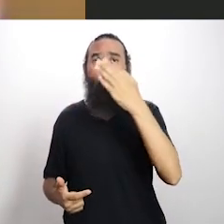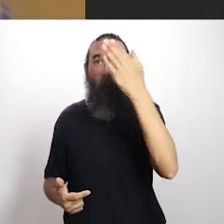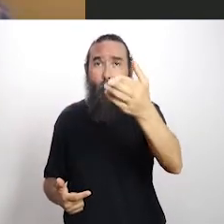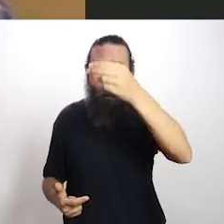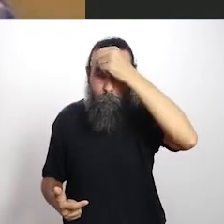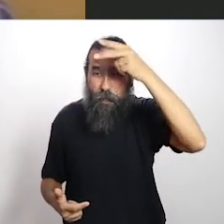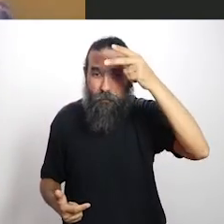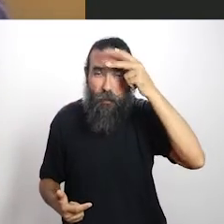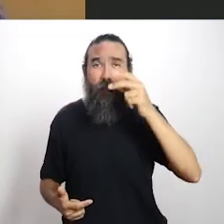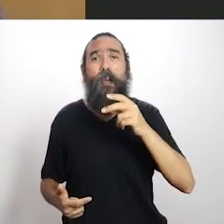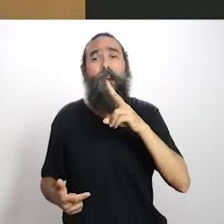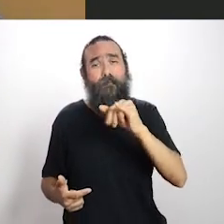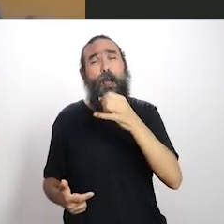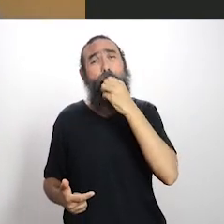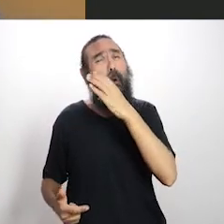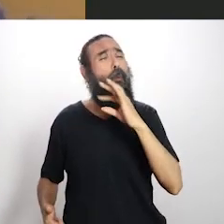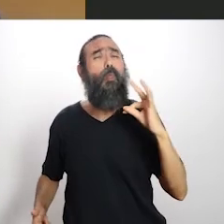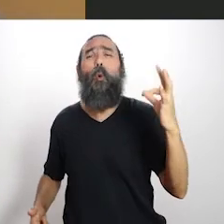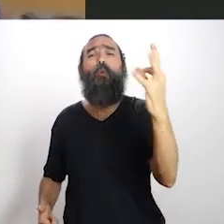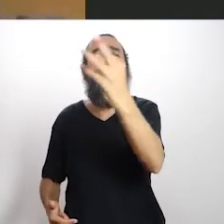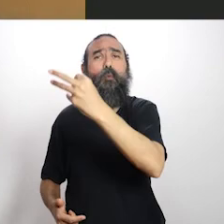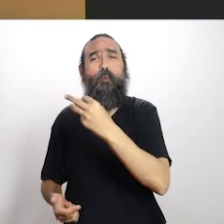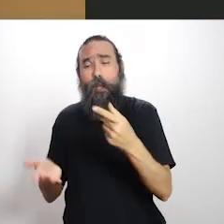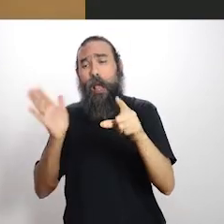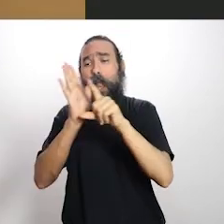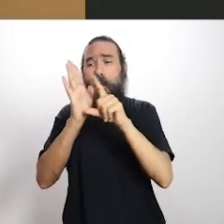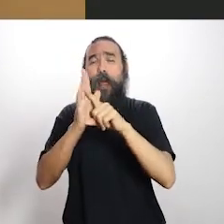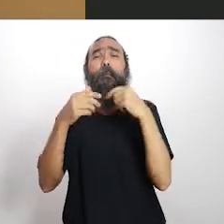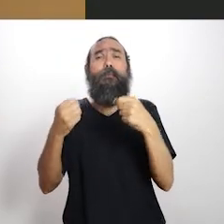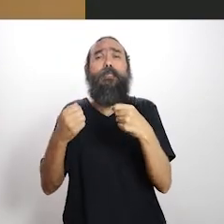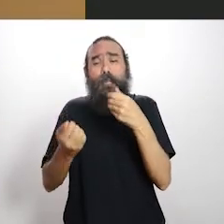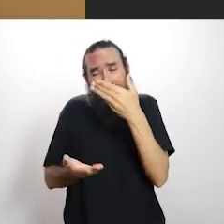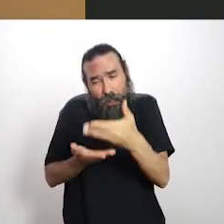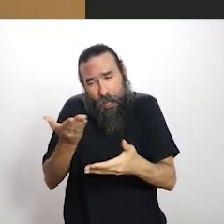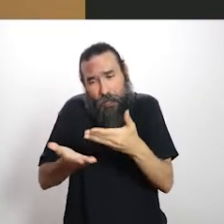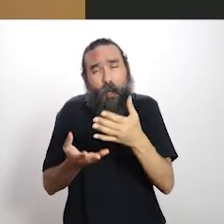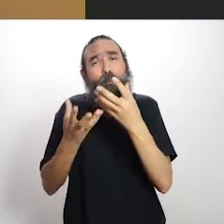qualquer desvio de rota eu digo isso porque os outros